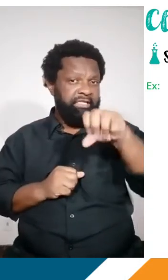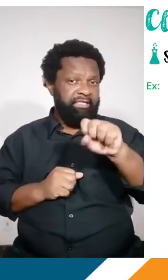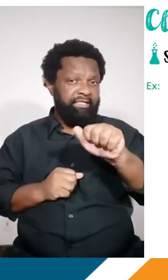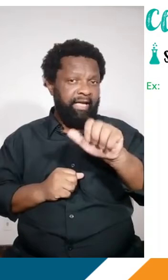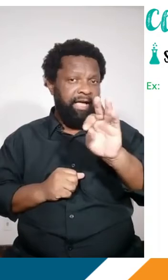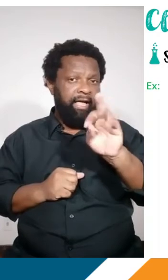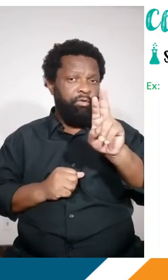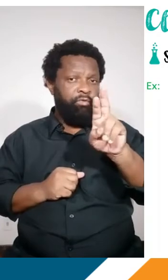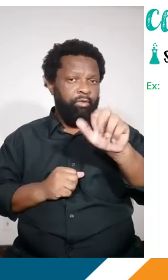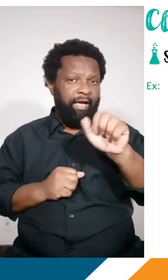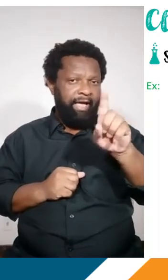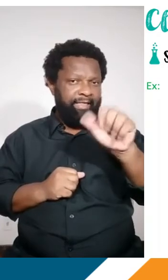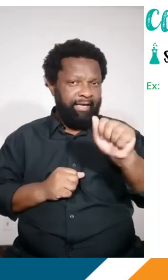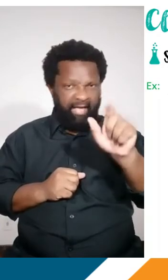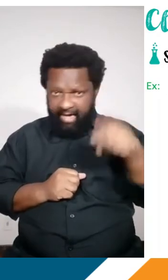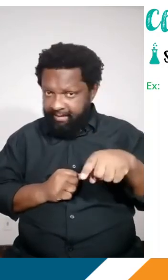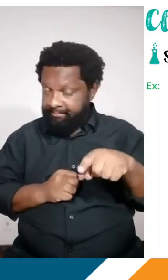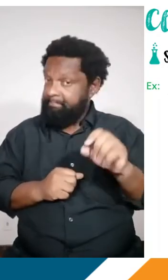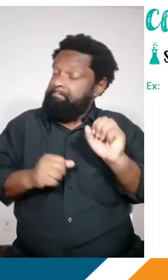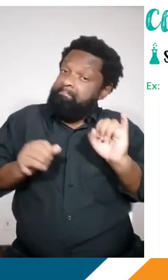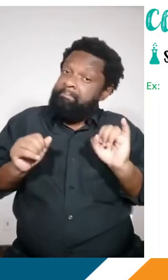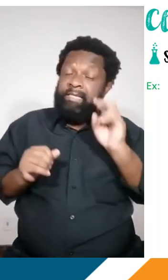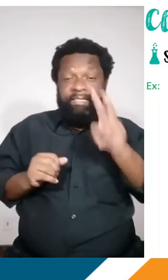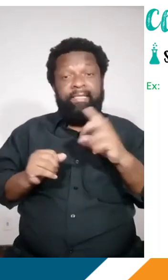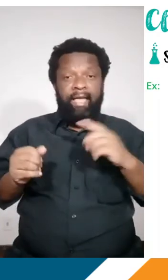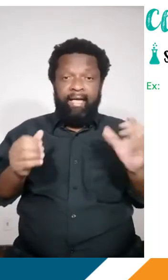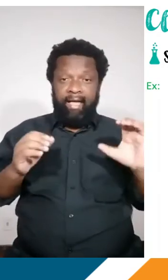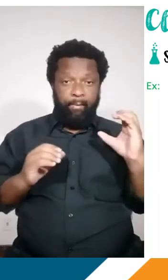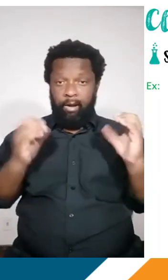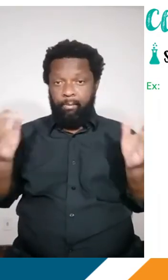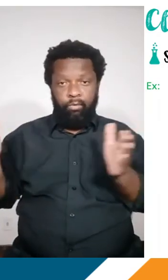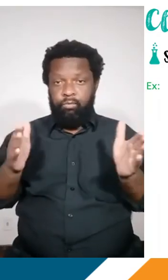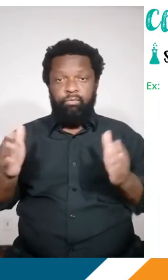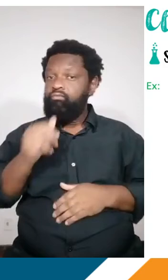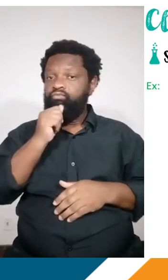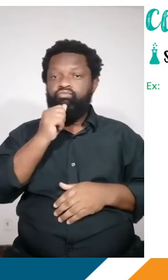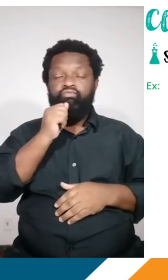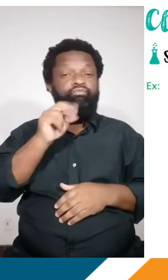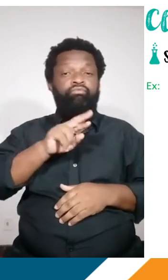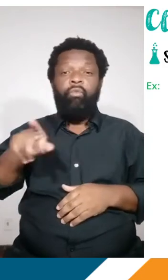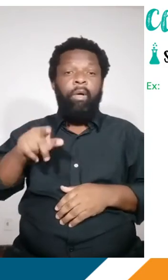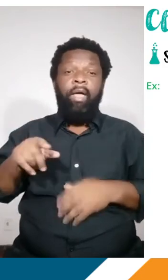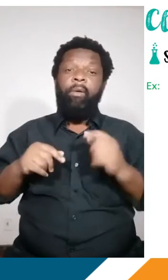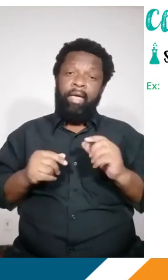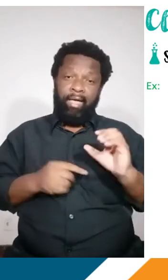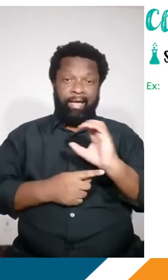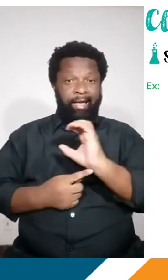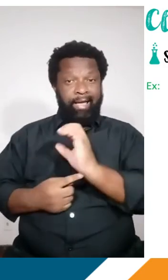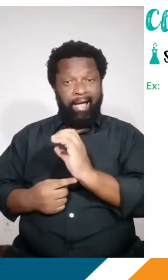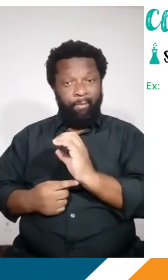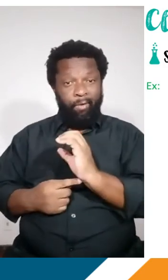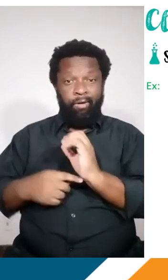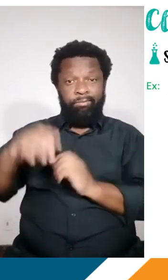insaturada, mas só vai ser se essa dupla ligação estiver entre carbonos. E eu vejo aqui que não, está entre um carbono